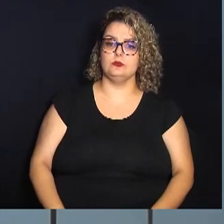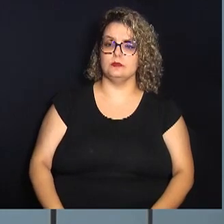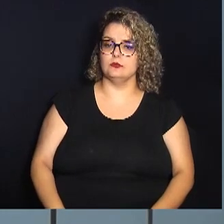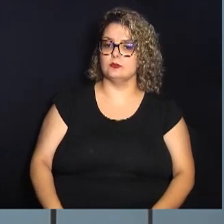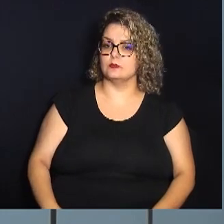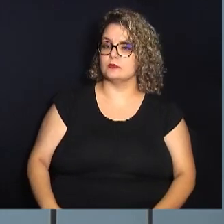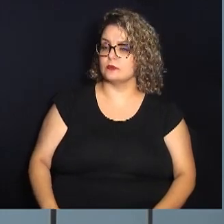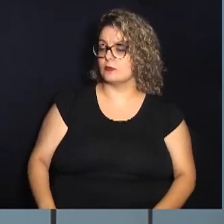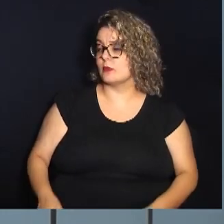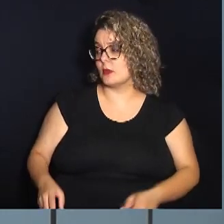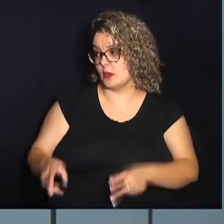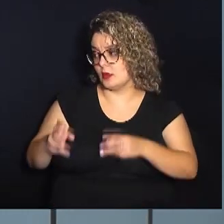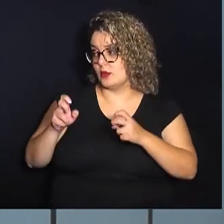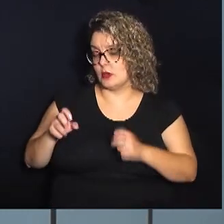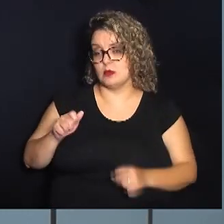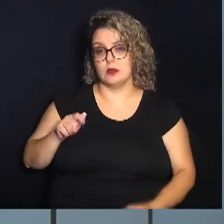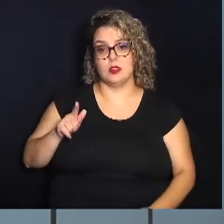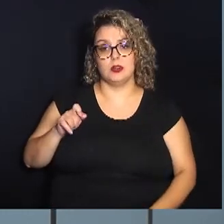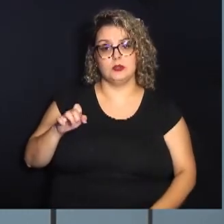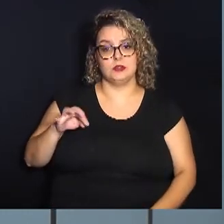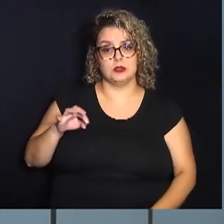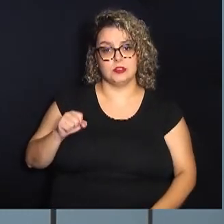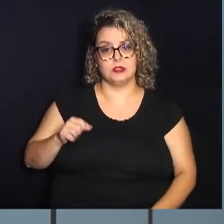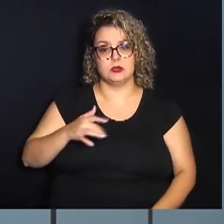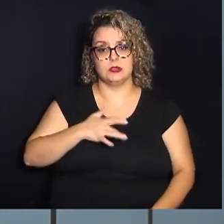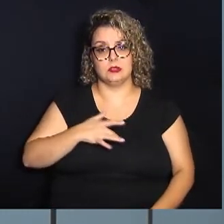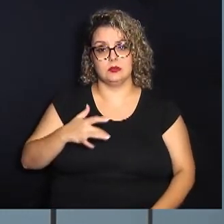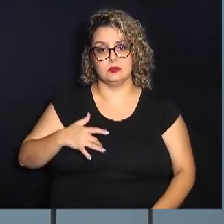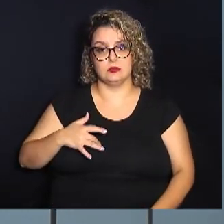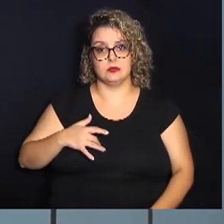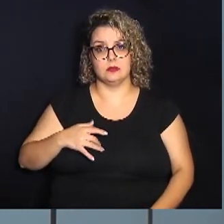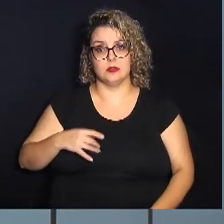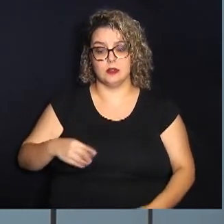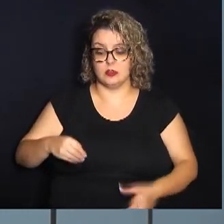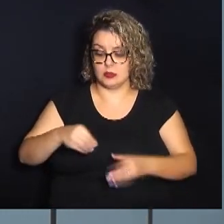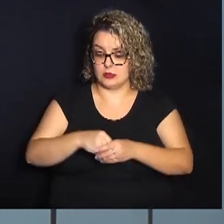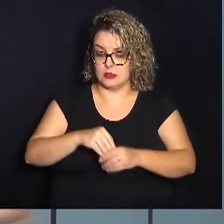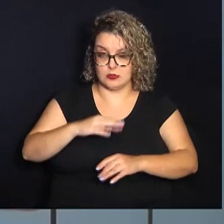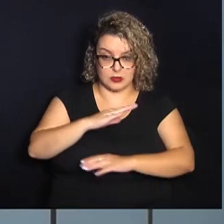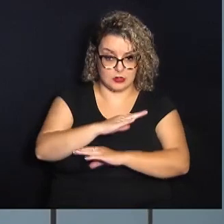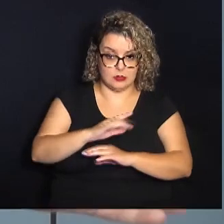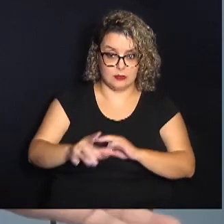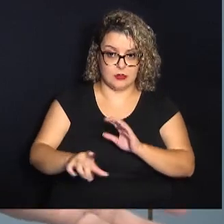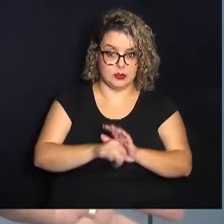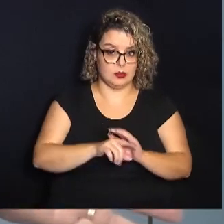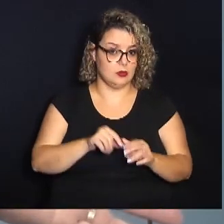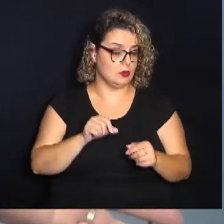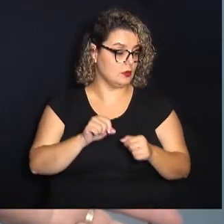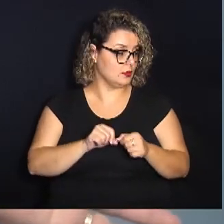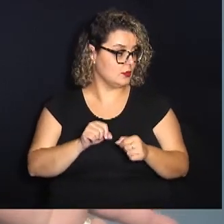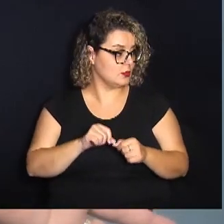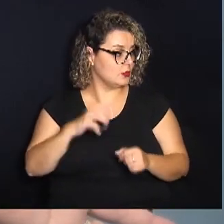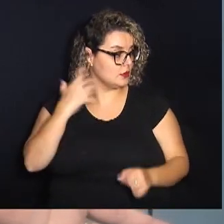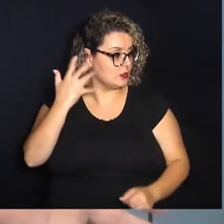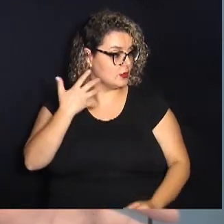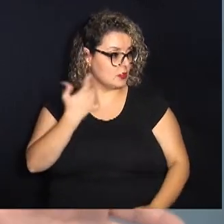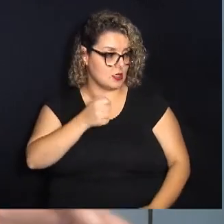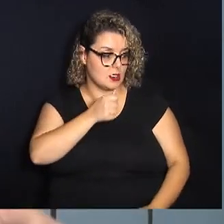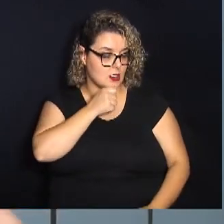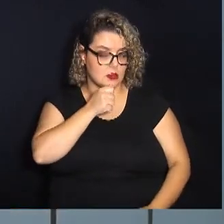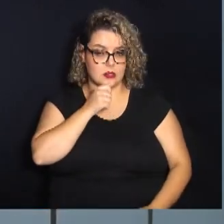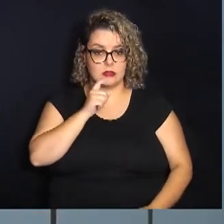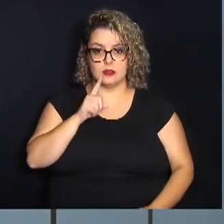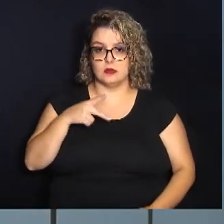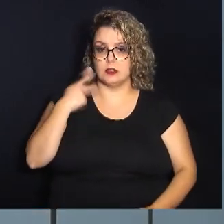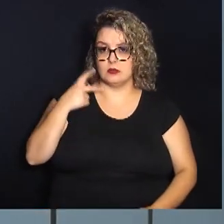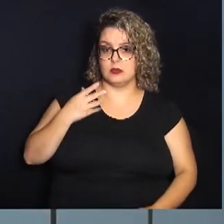pelos agentes de saúde veio daqui da Câmara, numa lei que foi feita, a Guida não era vereador ainda, mas